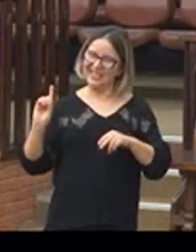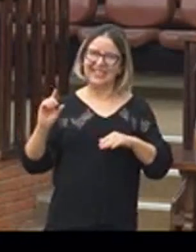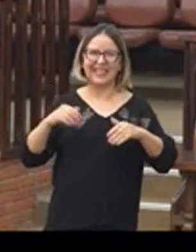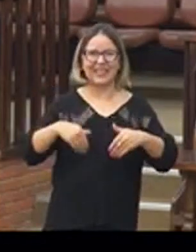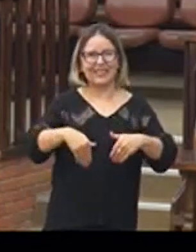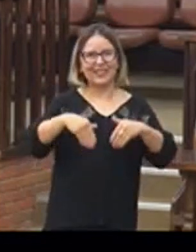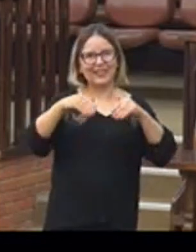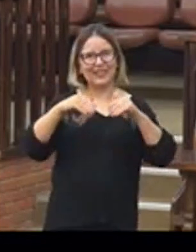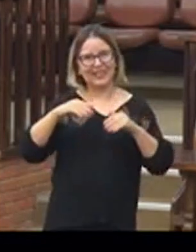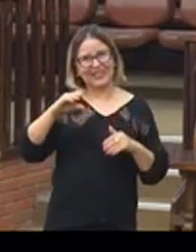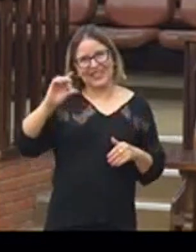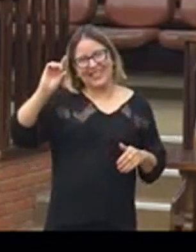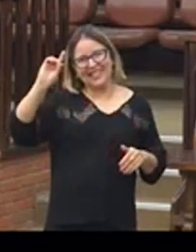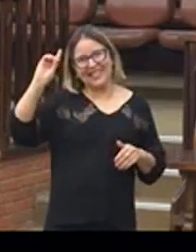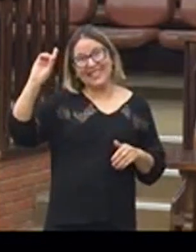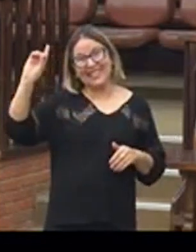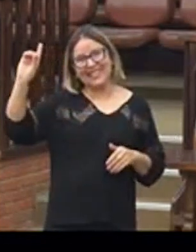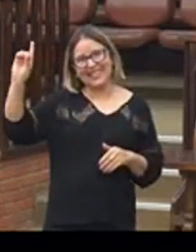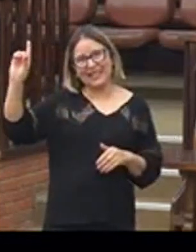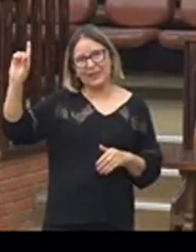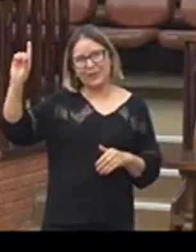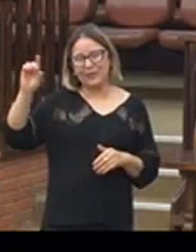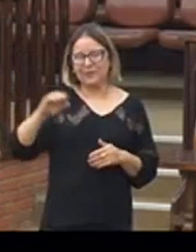aqui diz assim, considerai, pois,